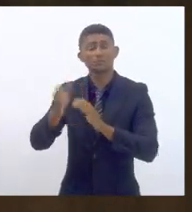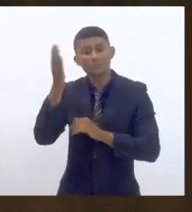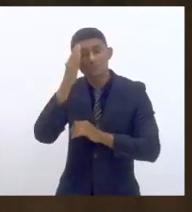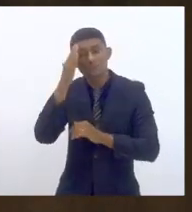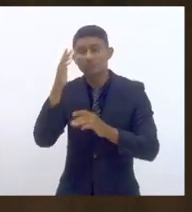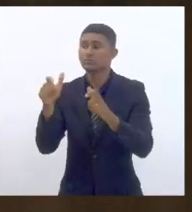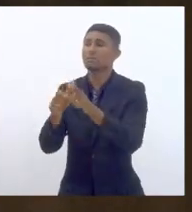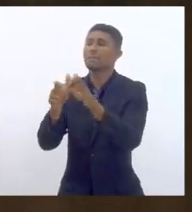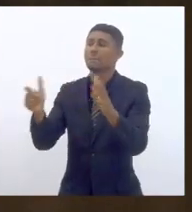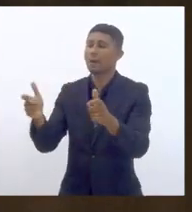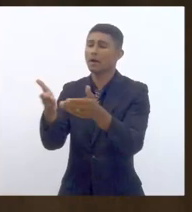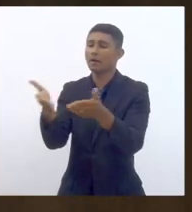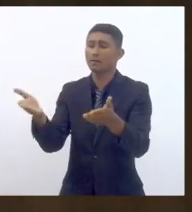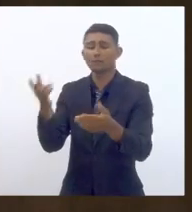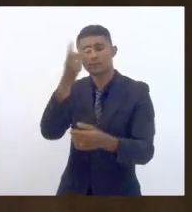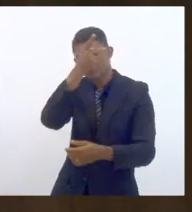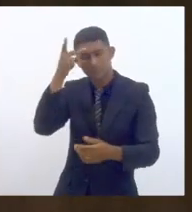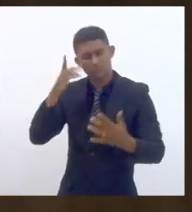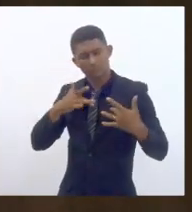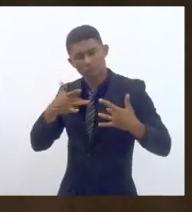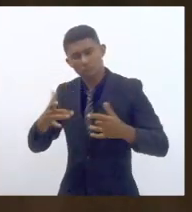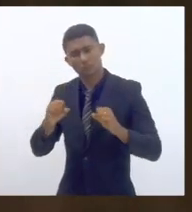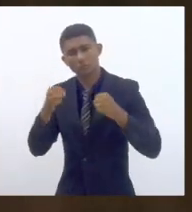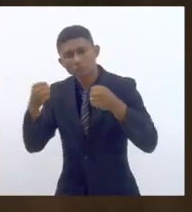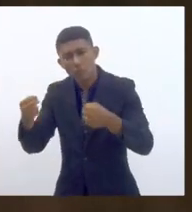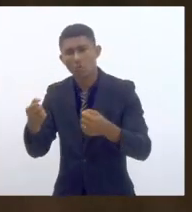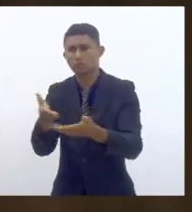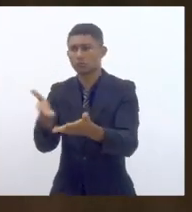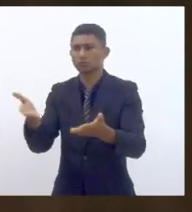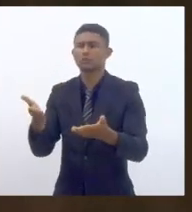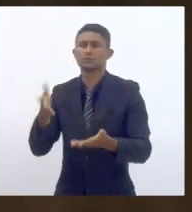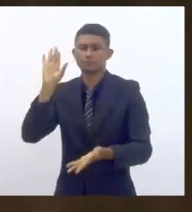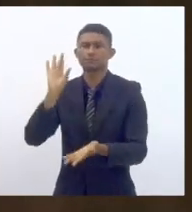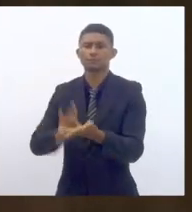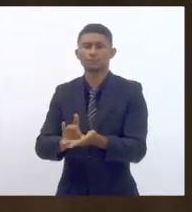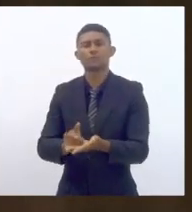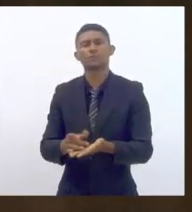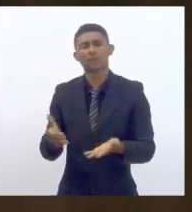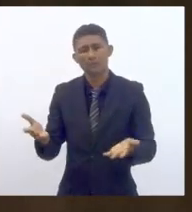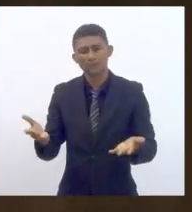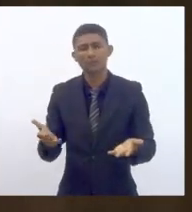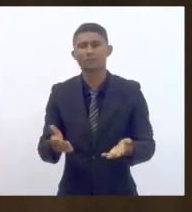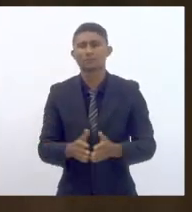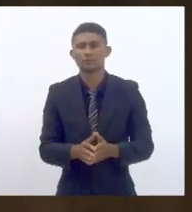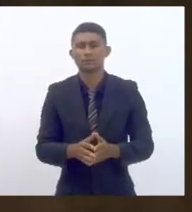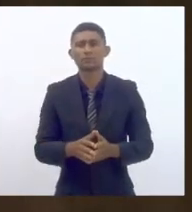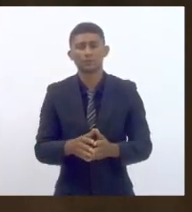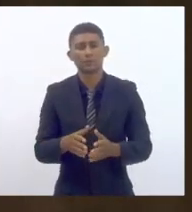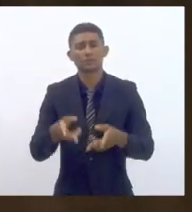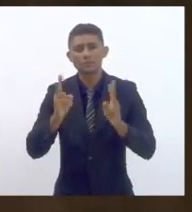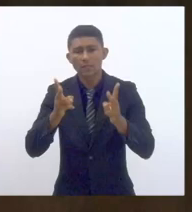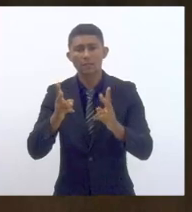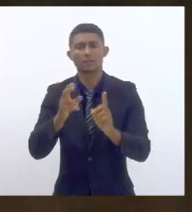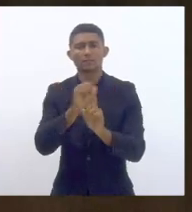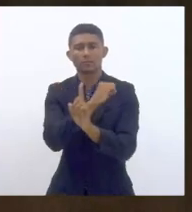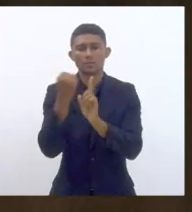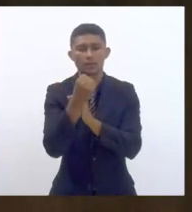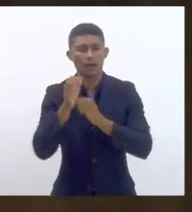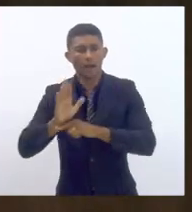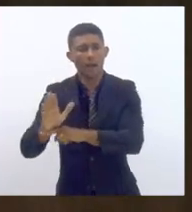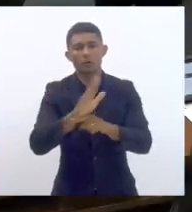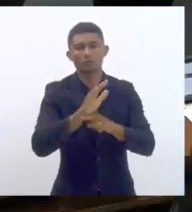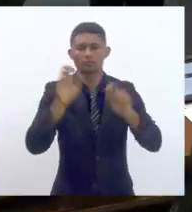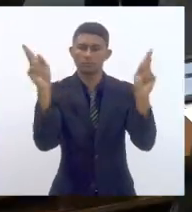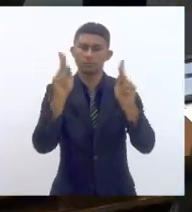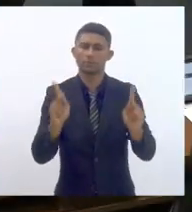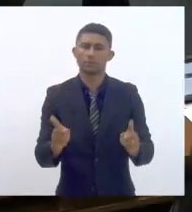maioria de pessoas abnegadas e de grandes heróis, que são a última barreira entre o caos e a civilização. Obrigado,